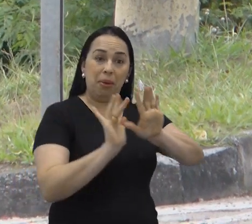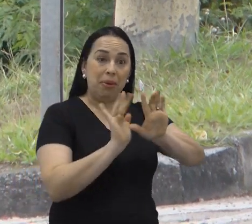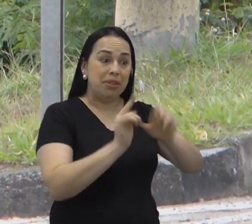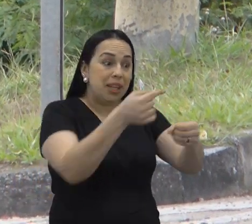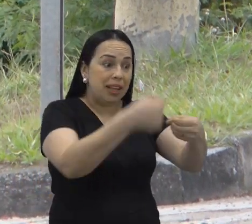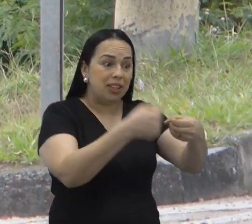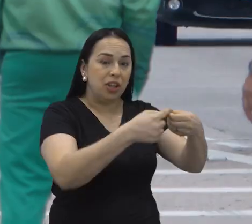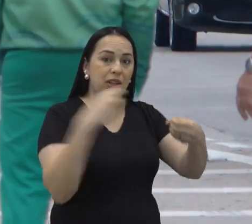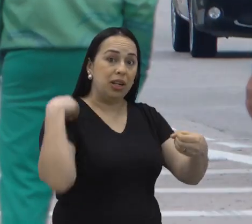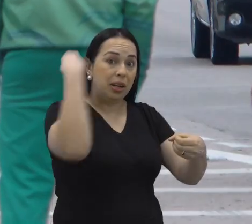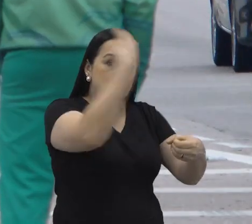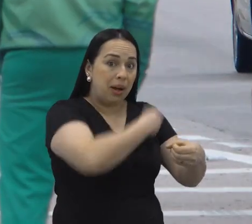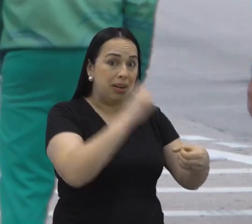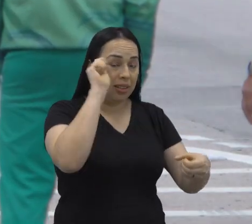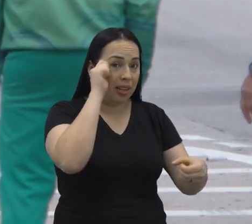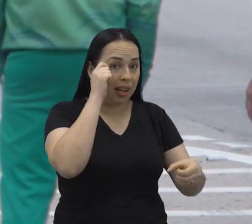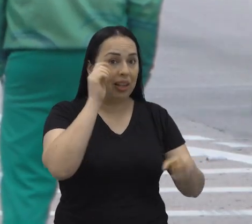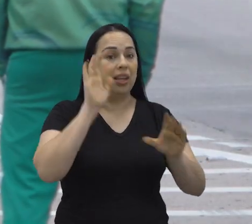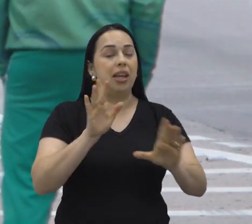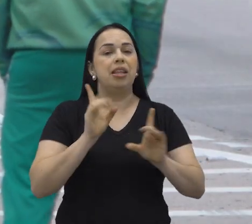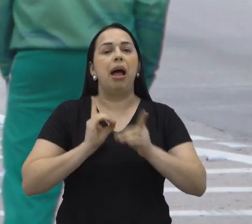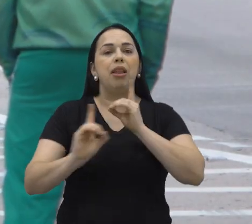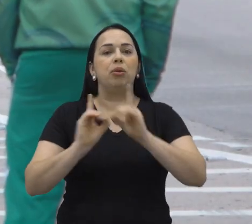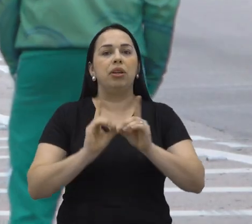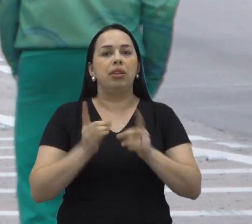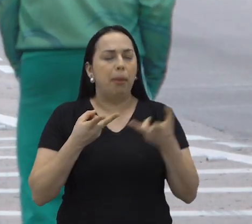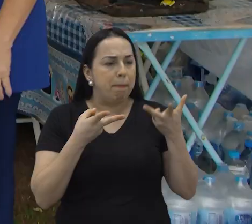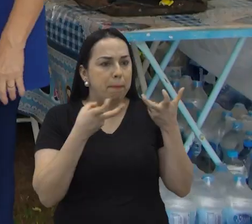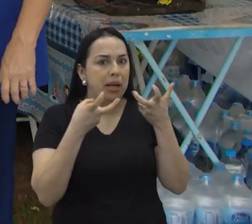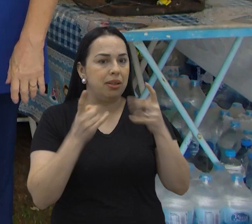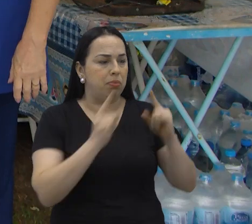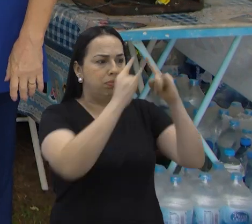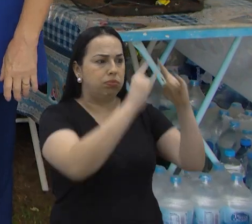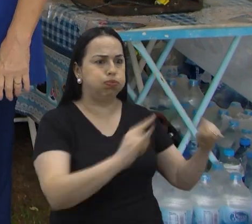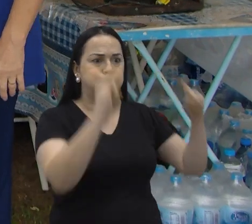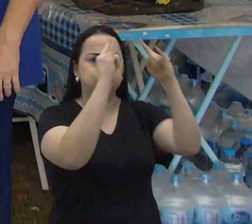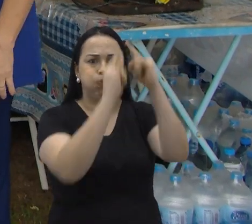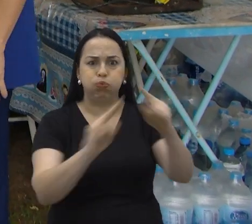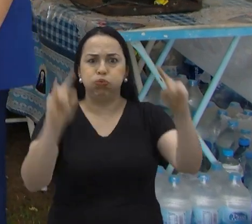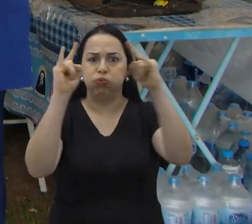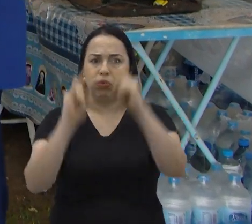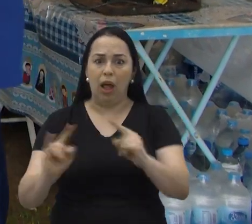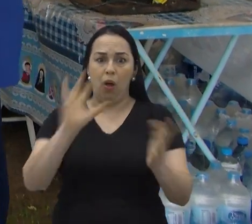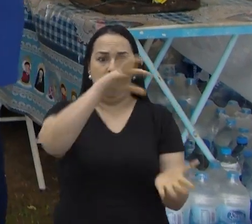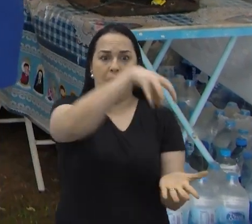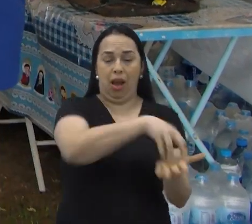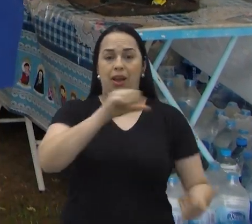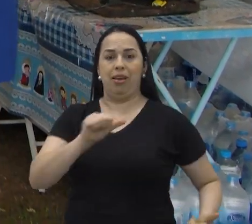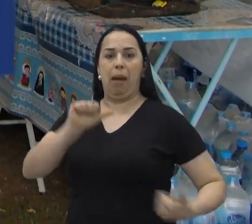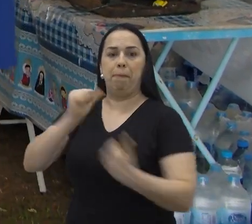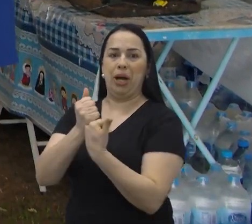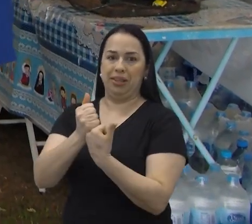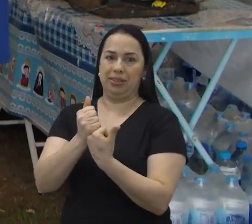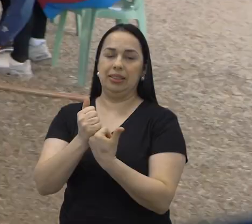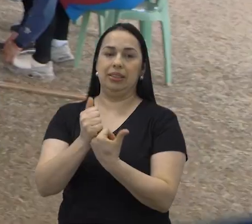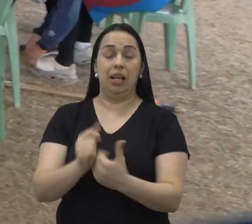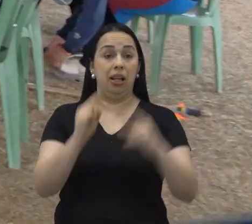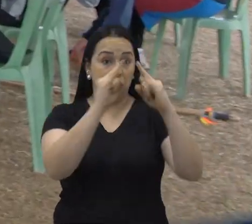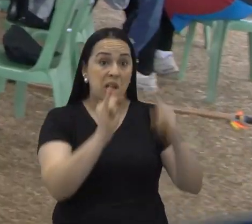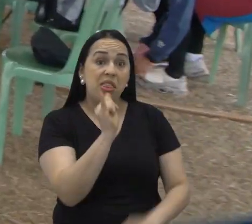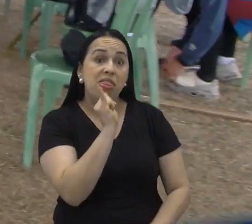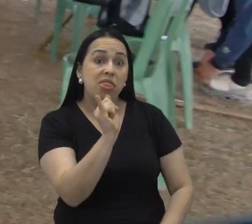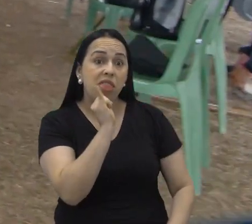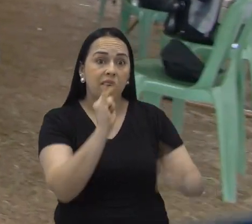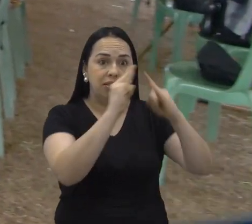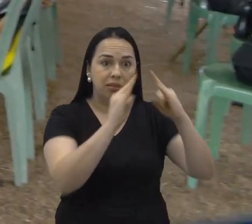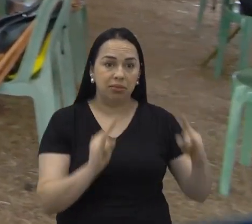para Aparecida. E às margens da rodovia é possível encontrar diversos pontos de apoio aos fiéis. Essa